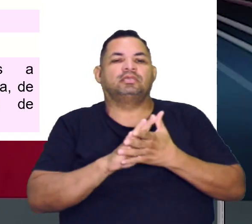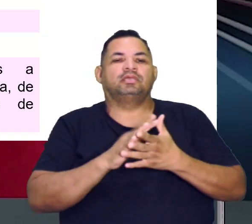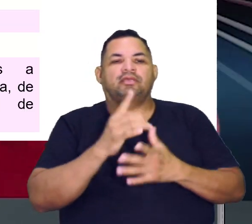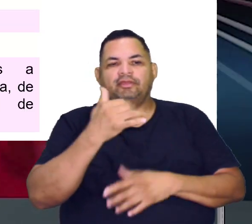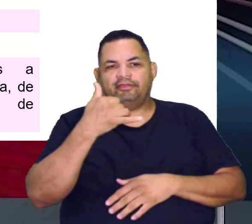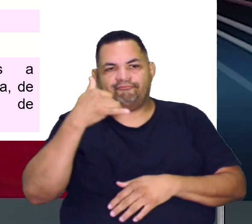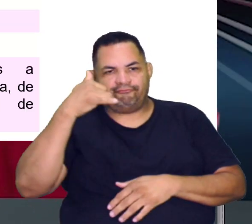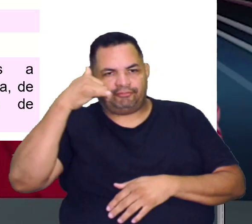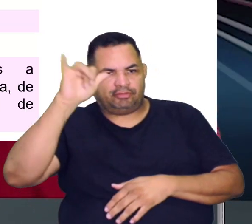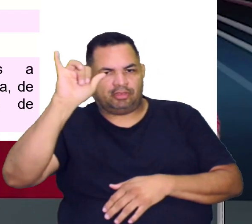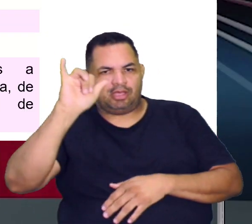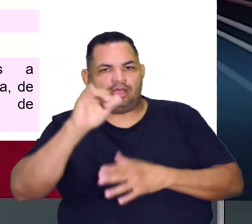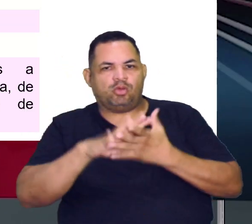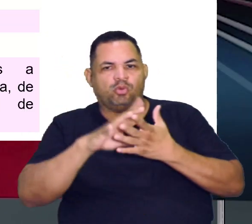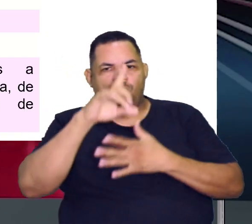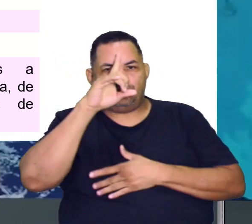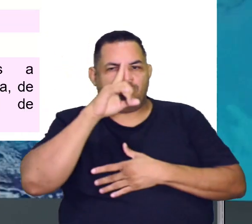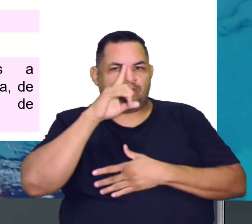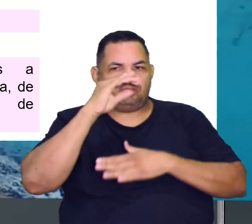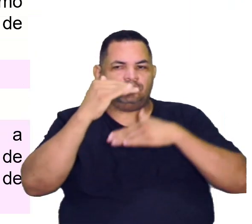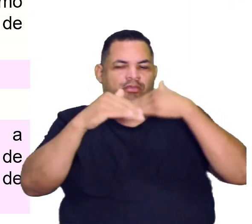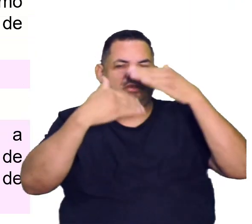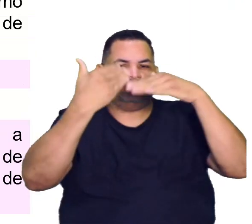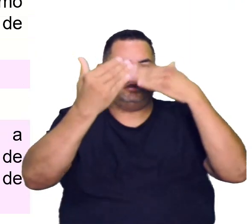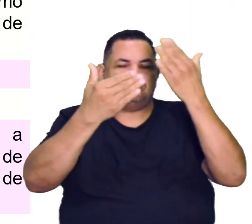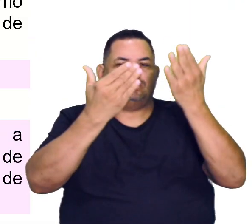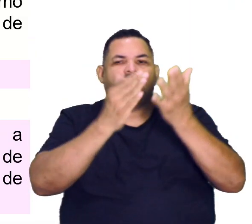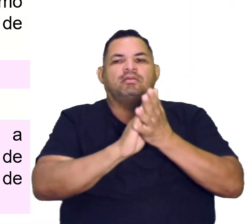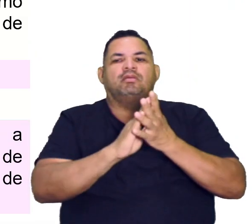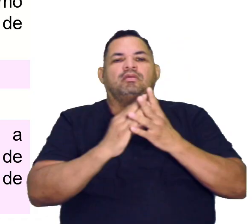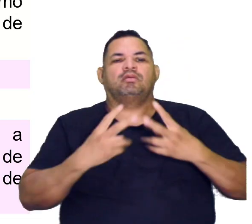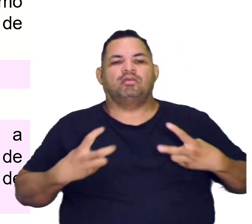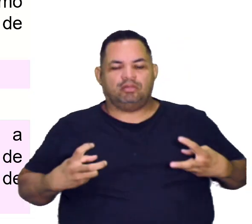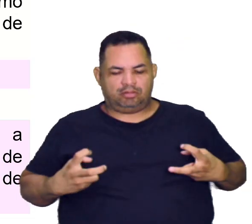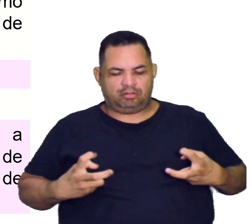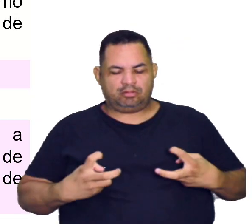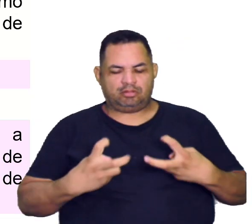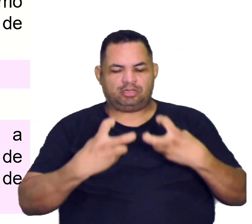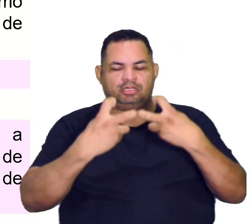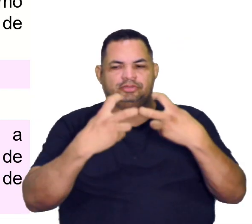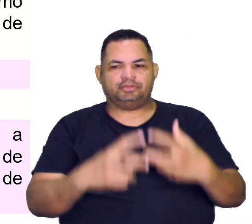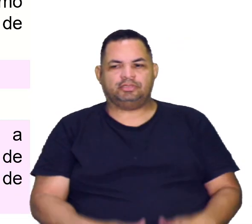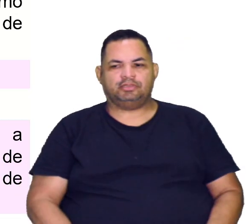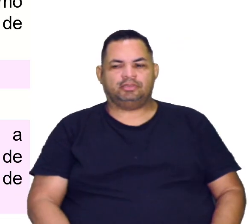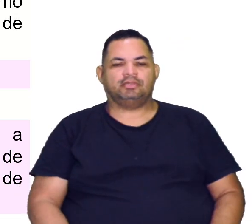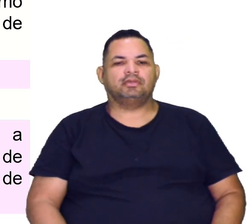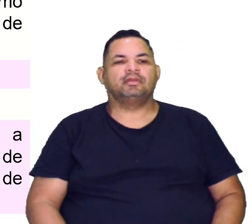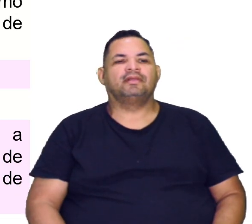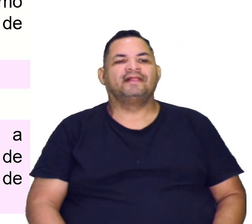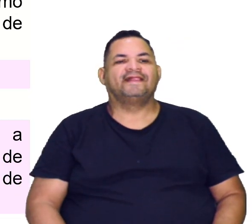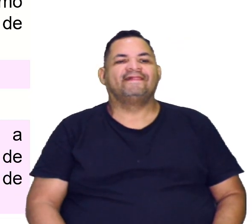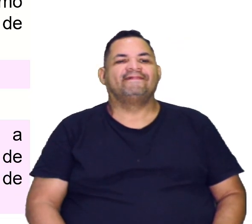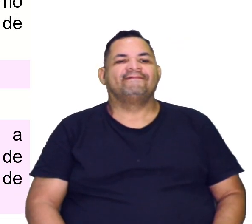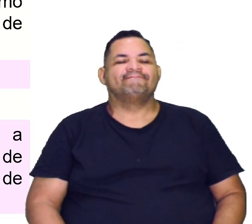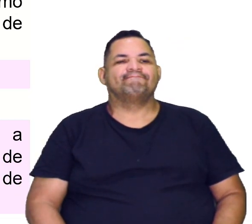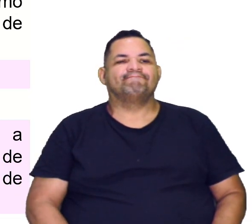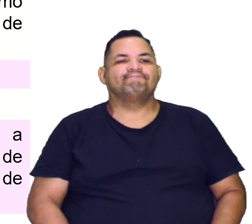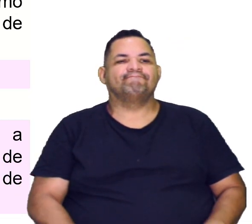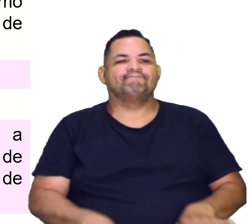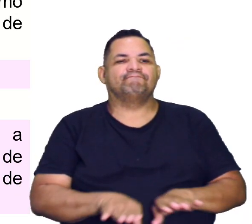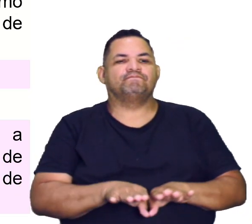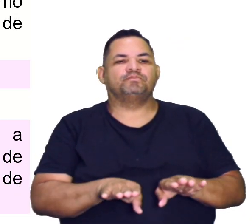do câncer. Então, agora a gente vai olhar aqui de pertinho, pedir aqui para abrir, muito bem. A gente tem aí o efeito